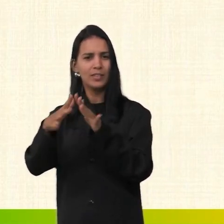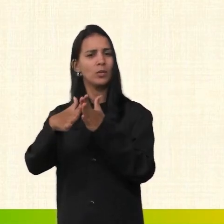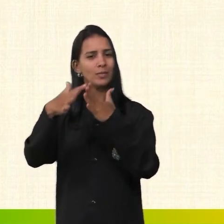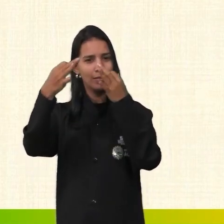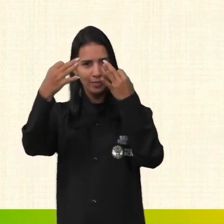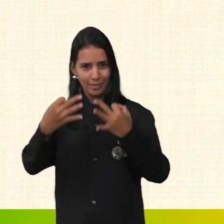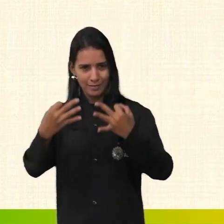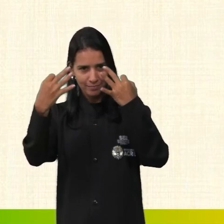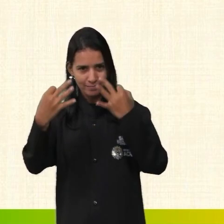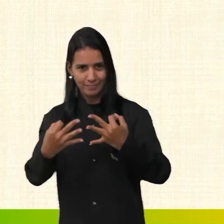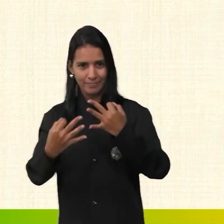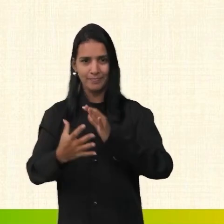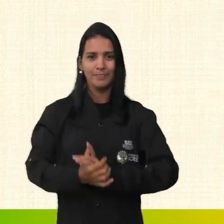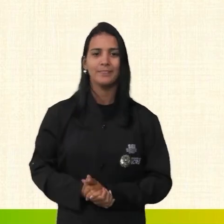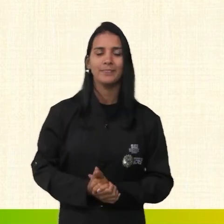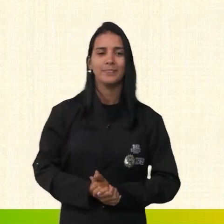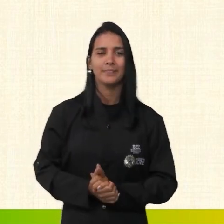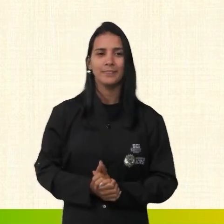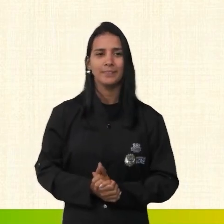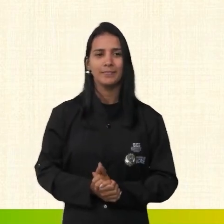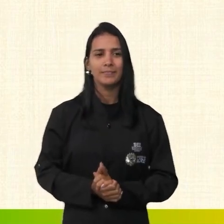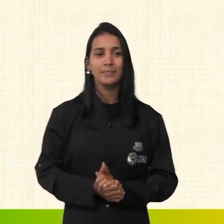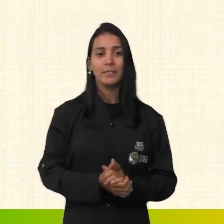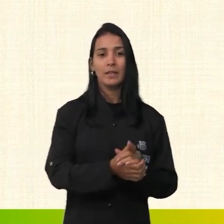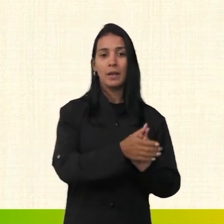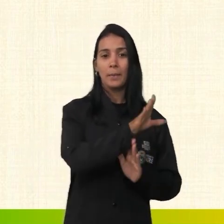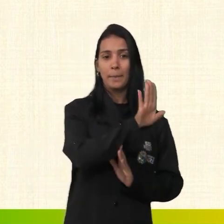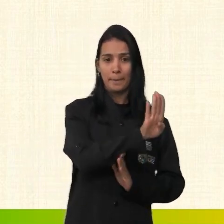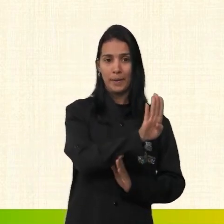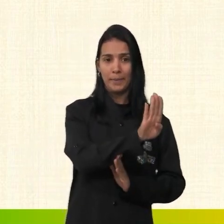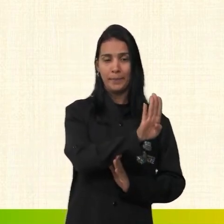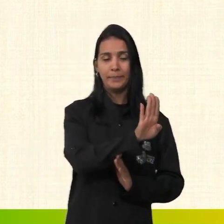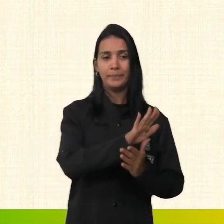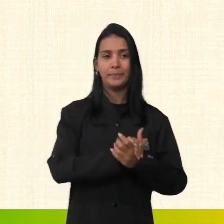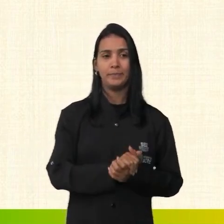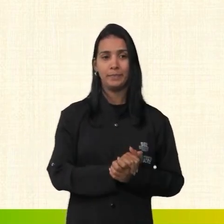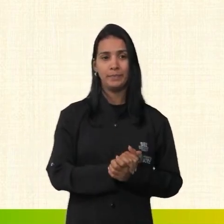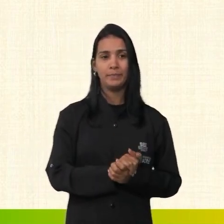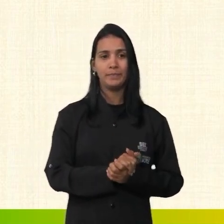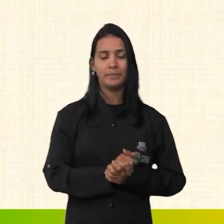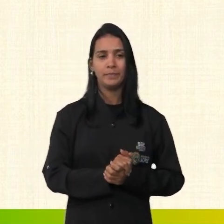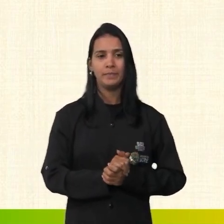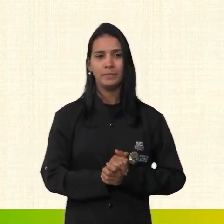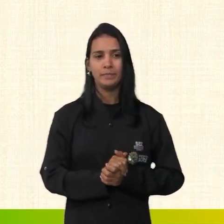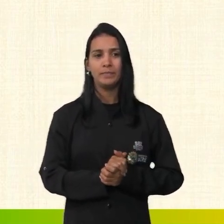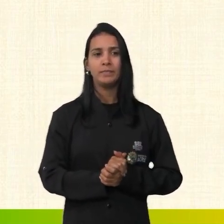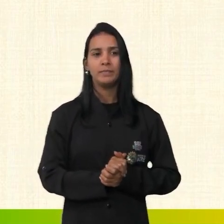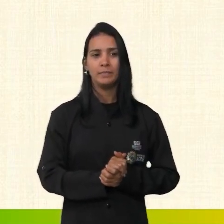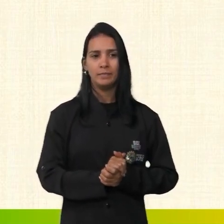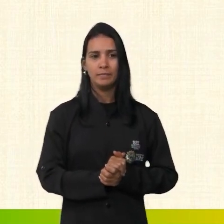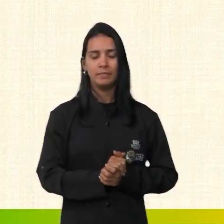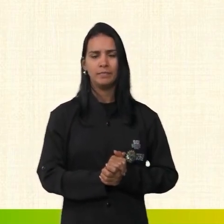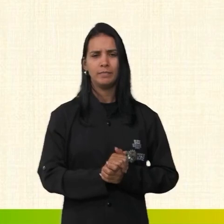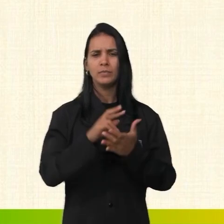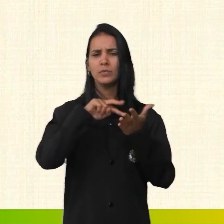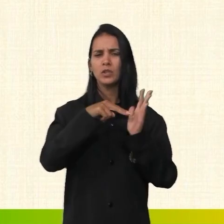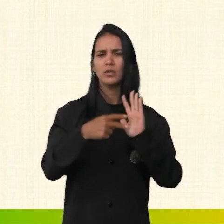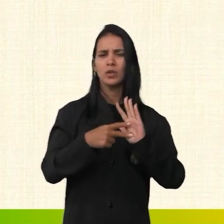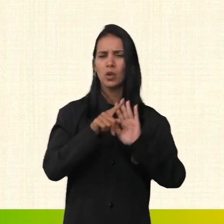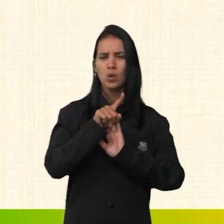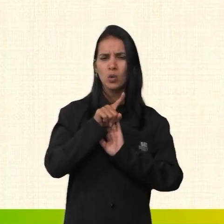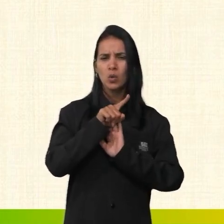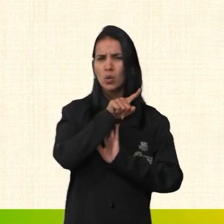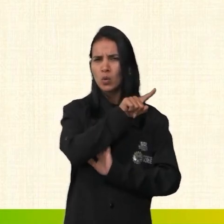bem? Na letra B, nós temos did you have a wonderful day? Você teve um dia